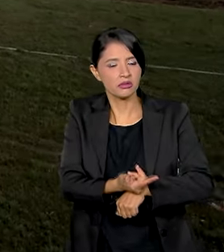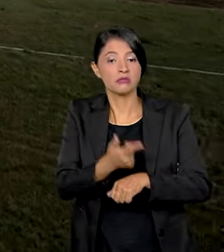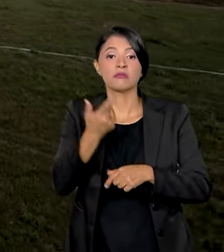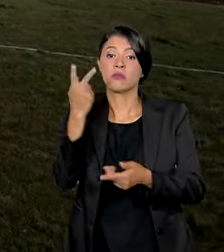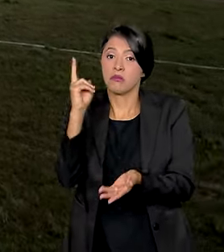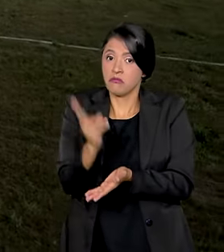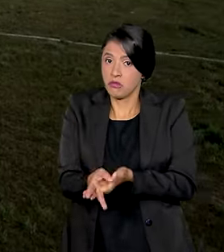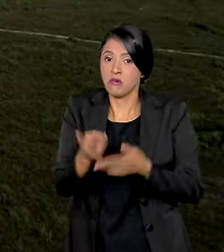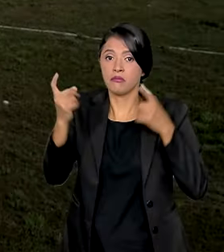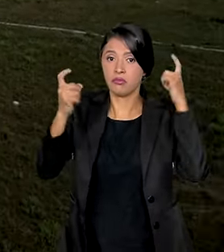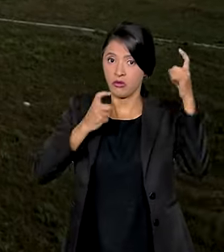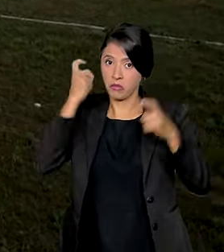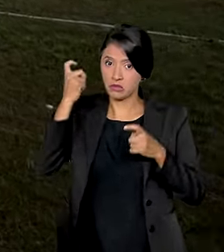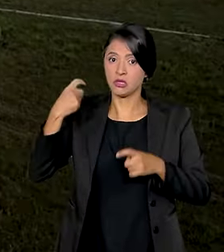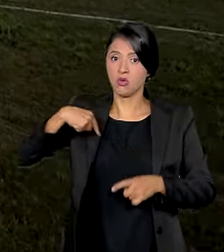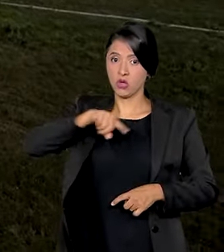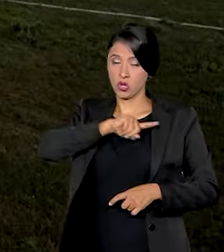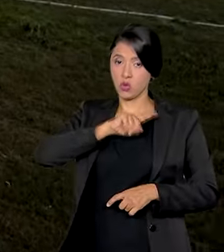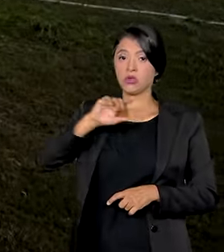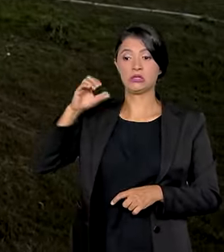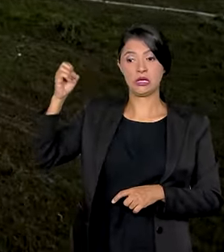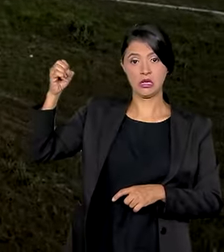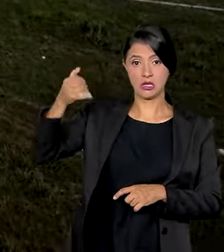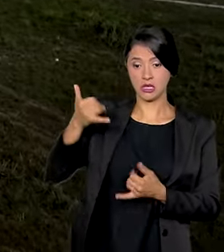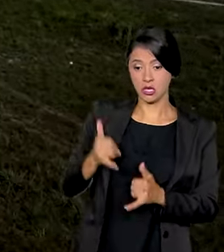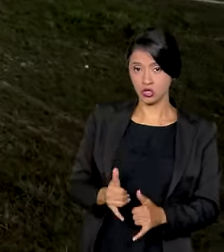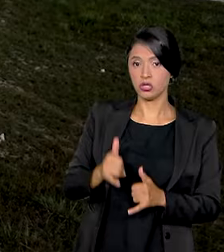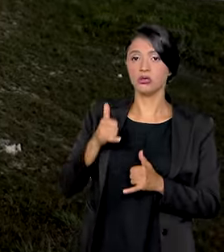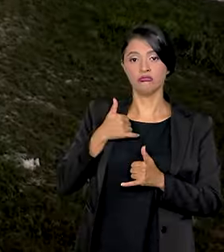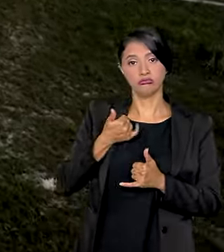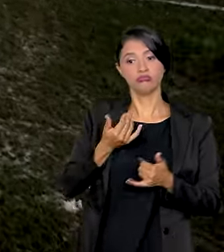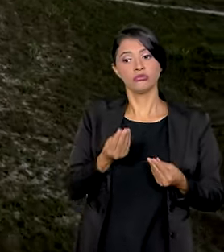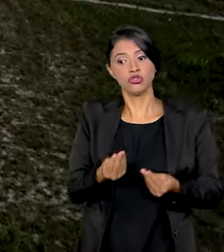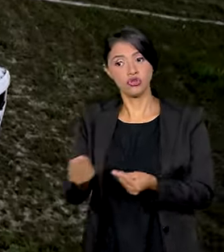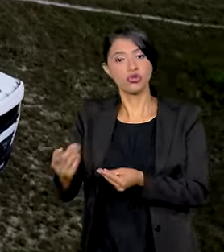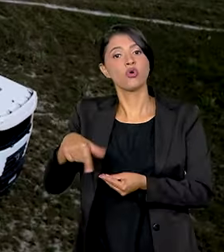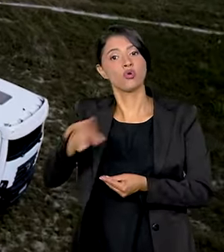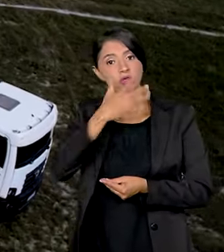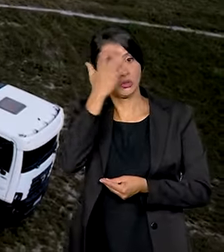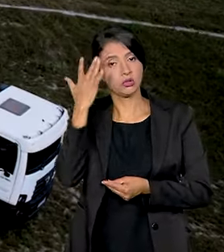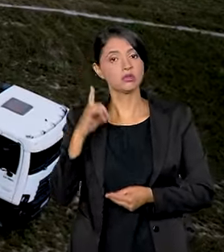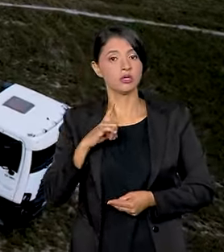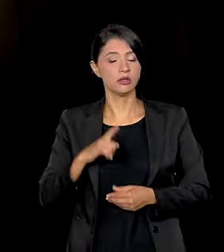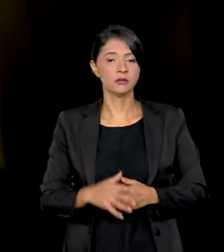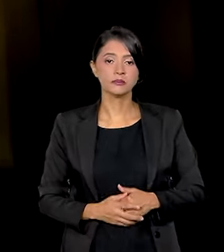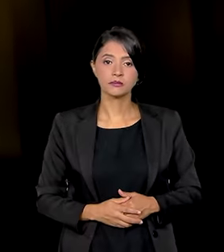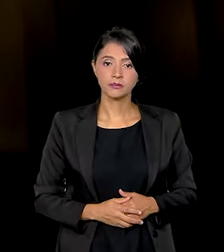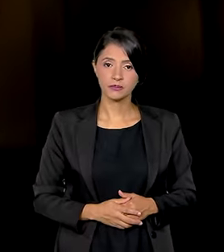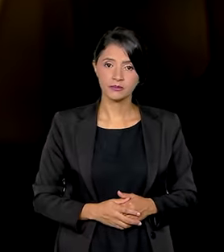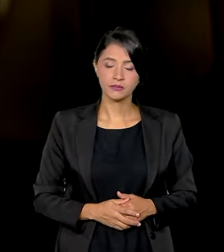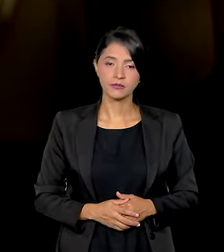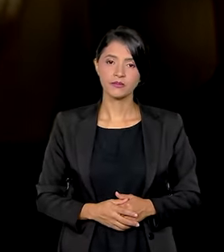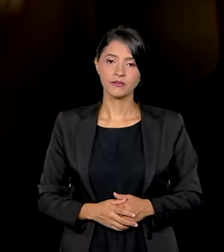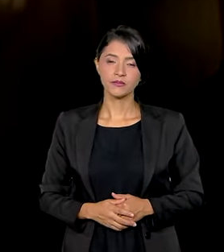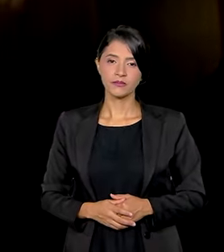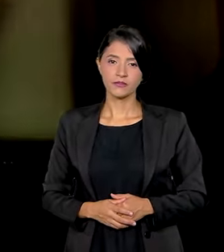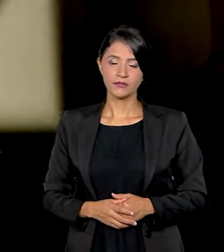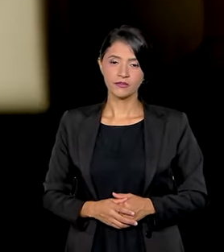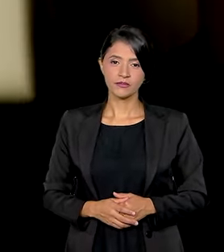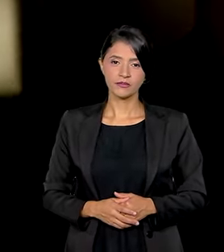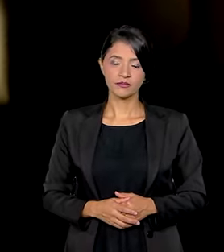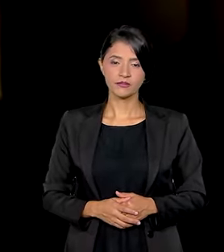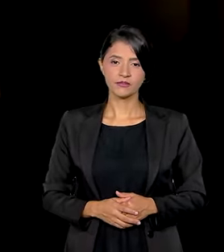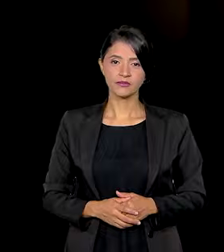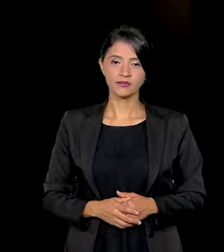Então, essa mesma preocupação que nós temos com a nossa energia pessoal, nós queremos levar adiante.